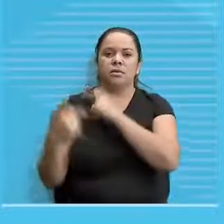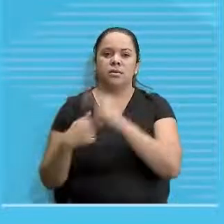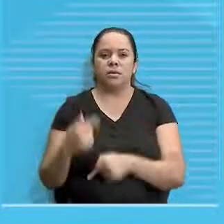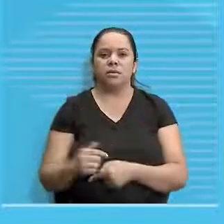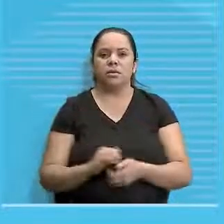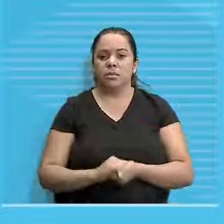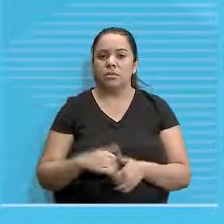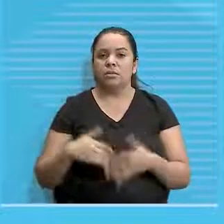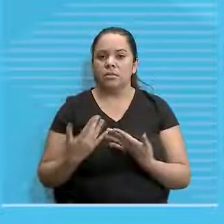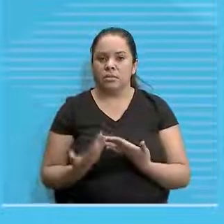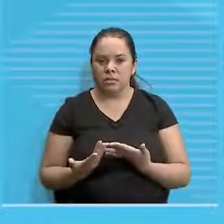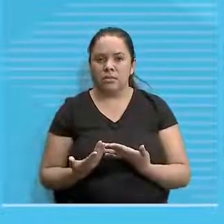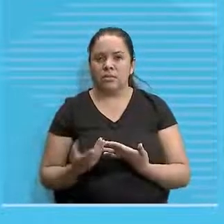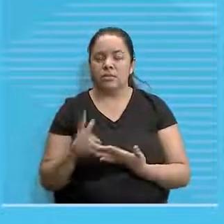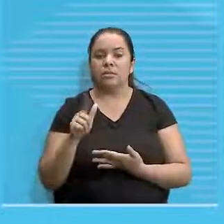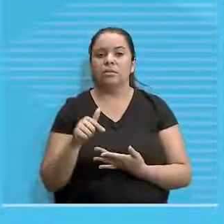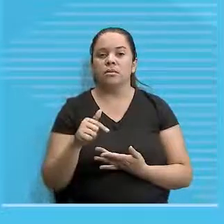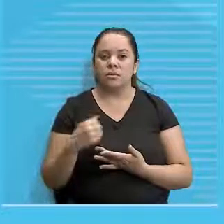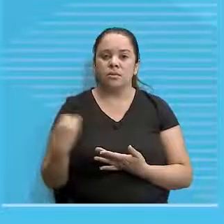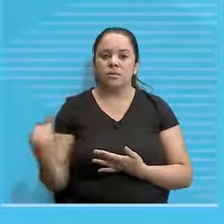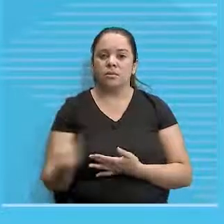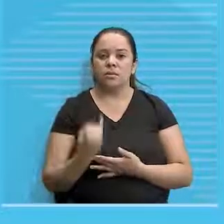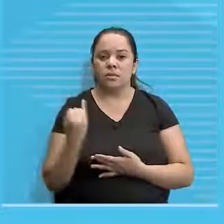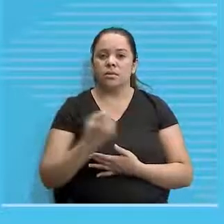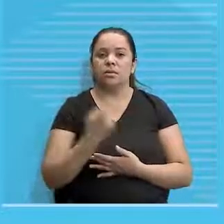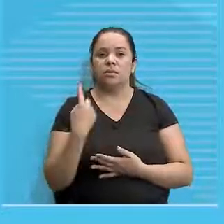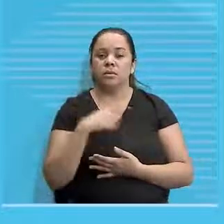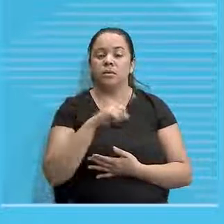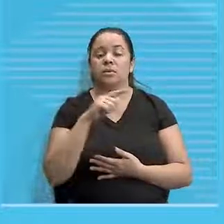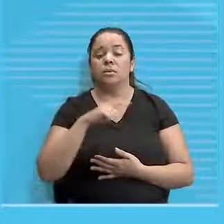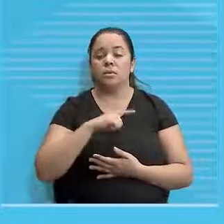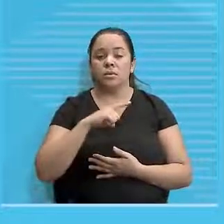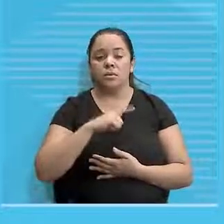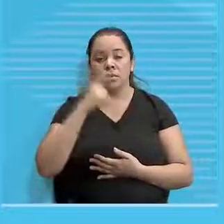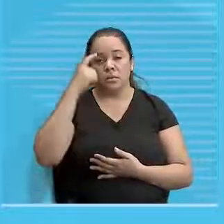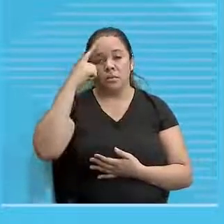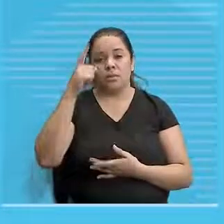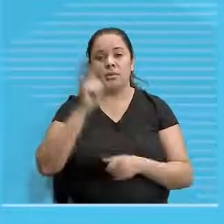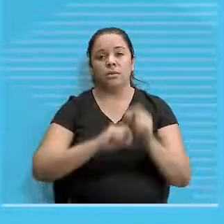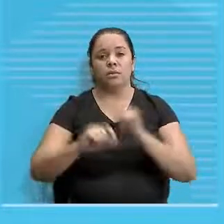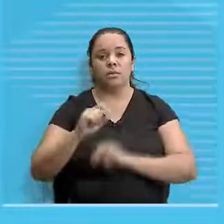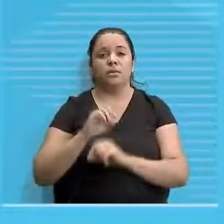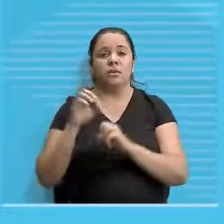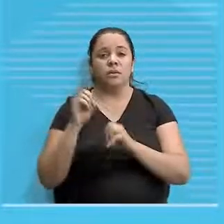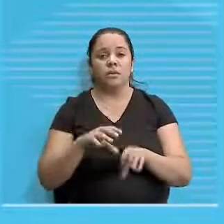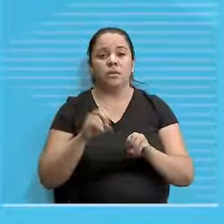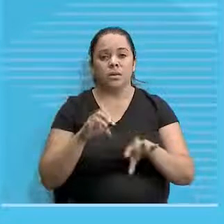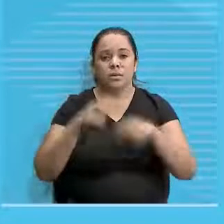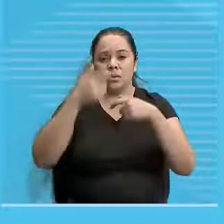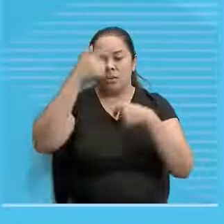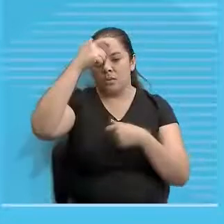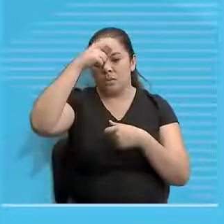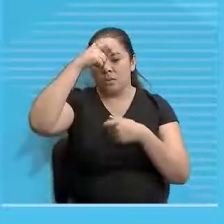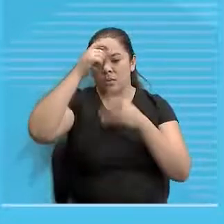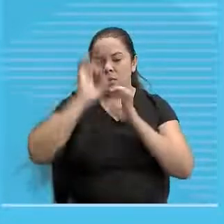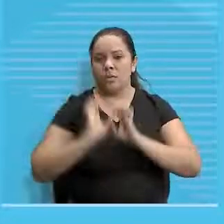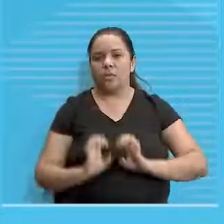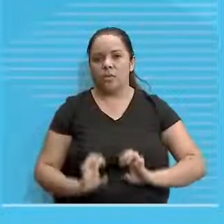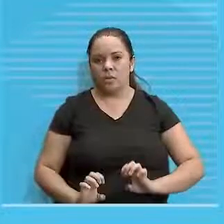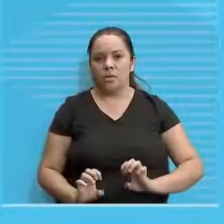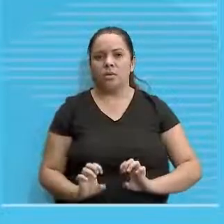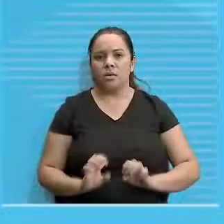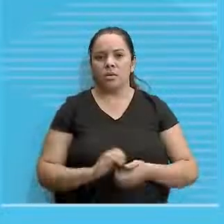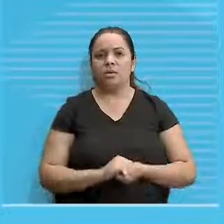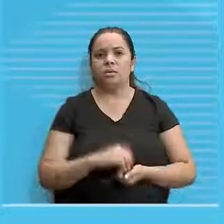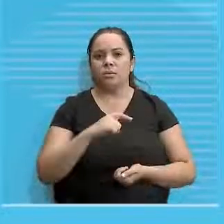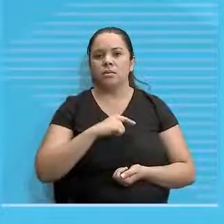né, pelo menos conserve aí uma ideia de uma educação ética, com